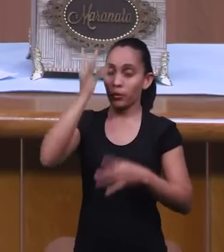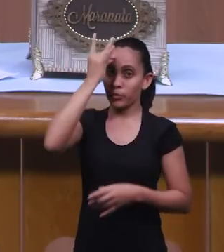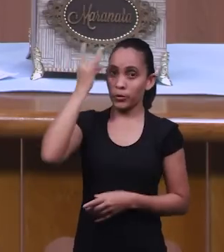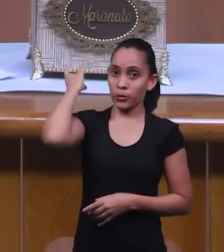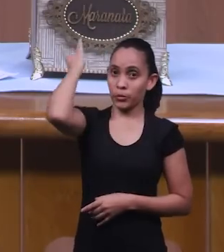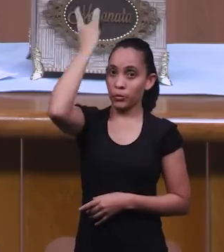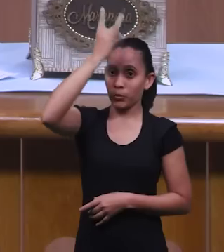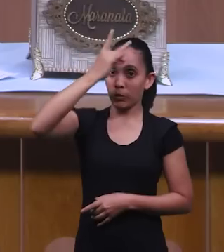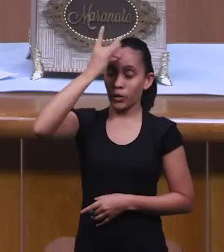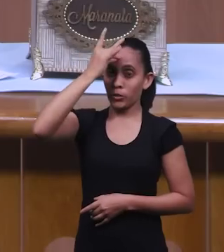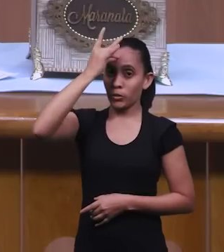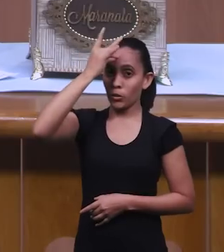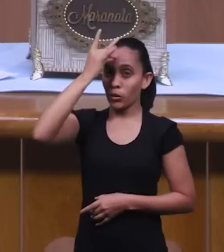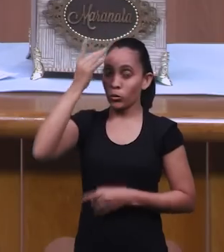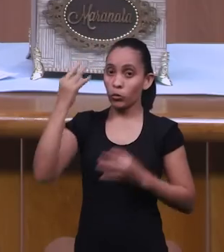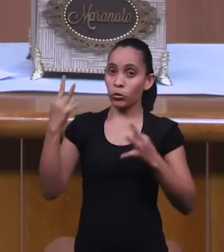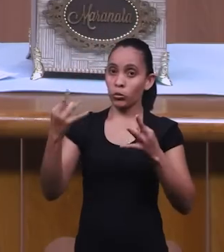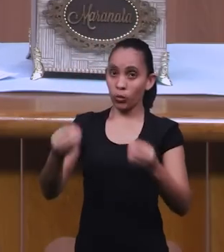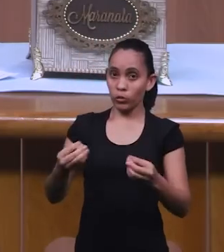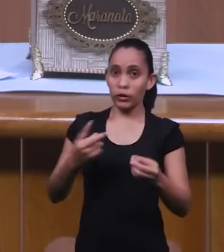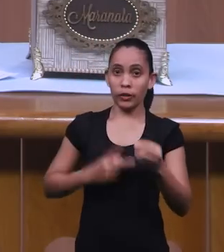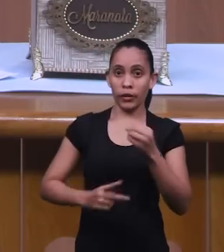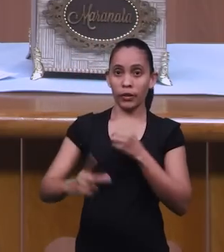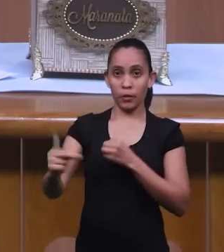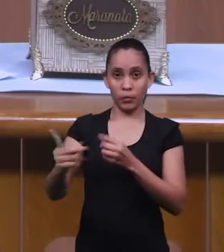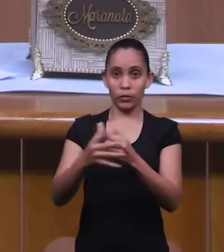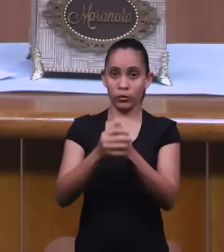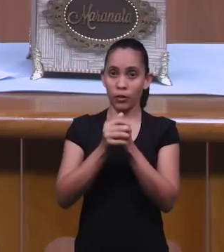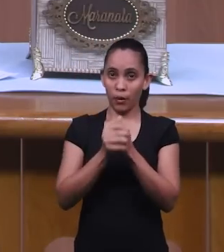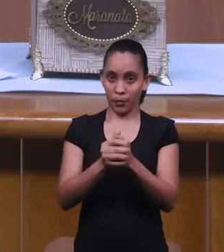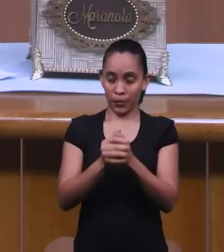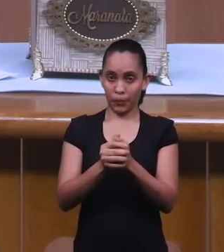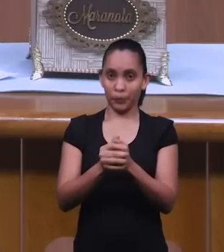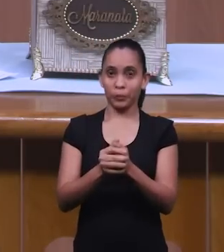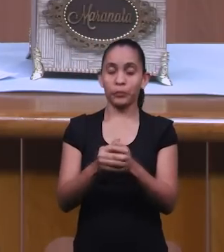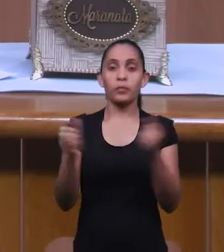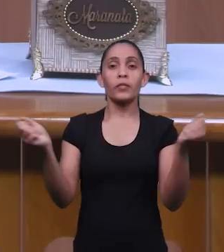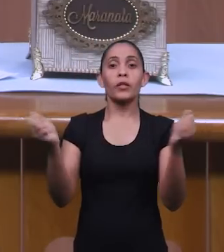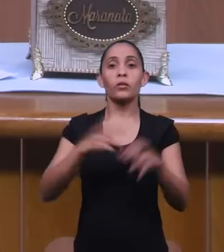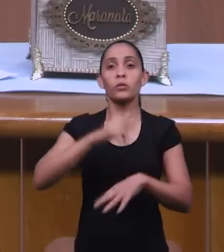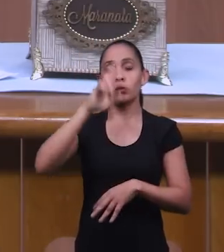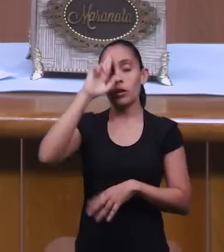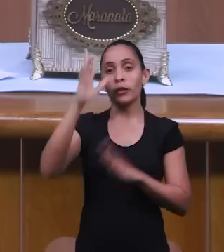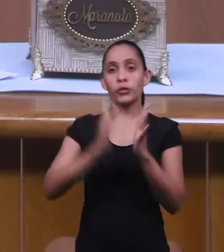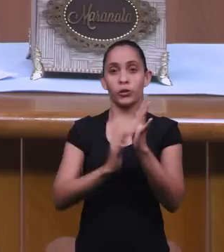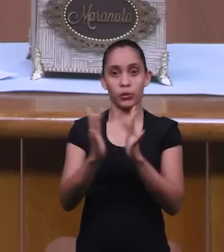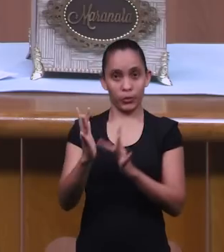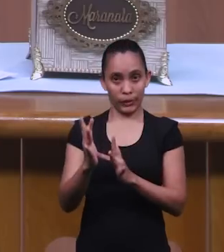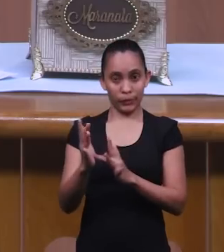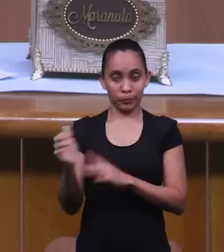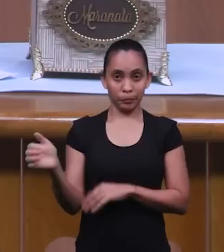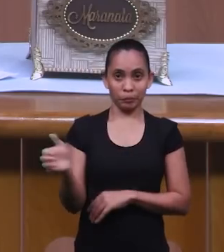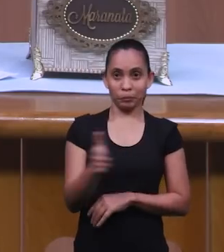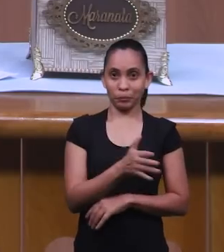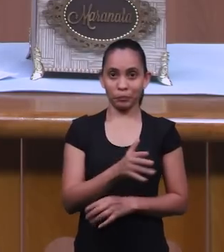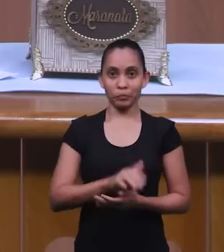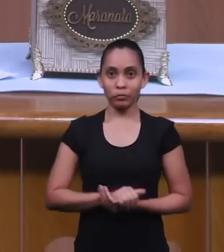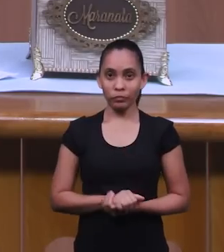comunhão do Espírito Santo estejam convosco agora e para sempre. Amém. Glória a Jesus.